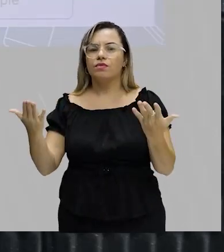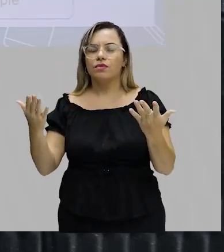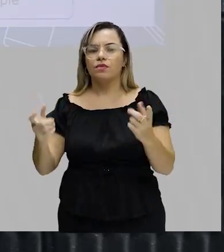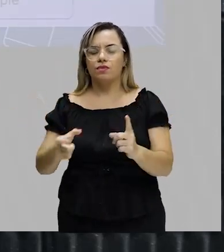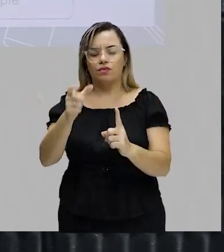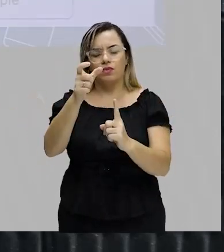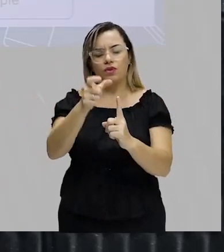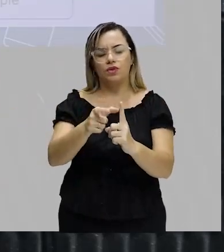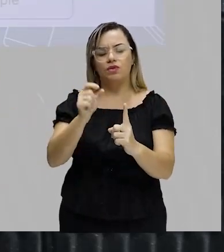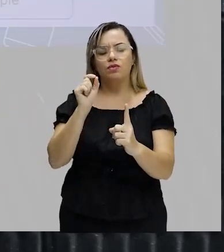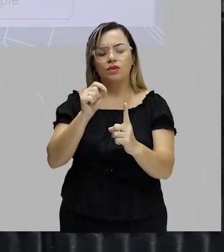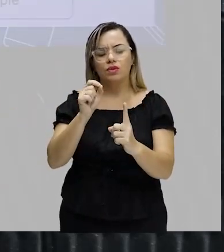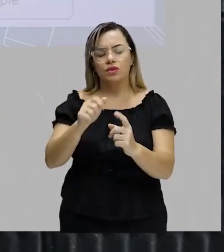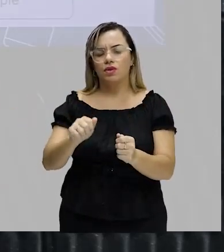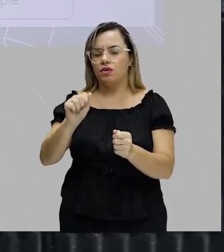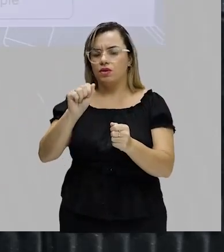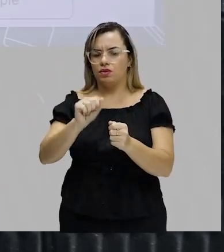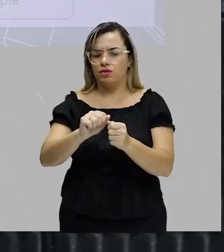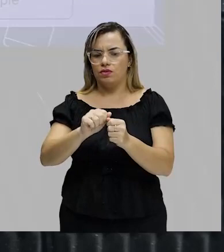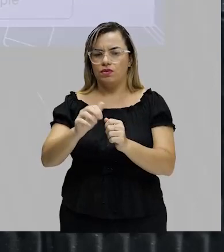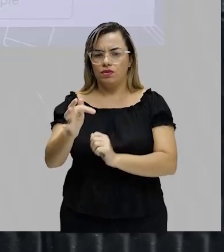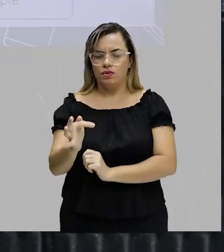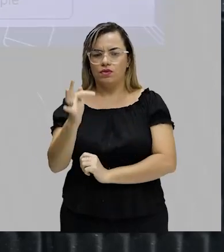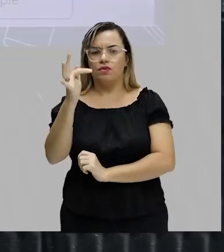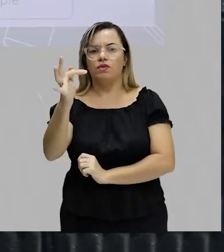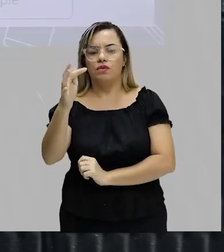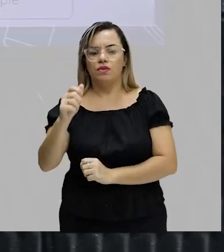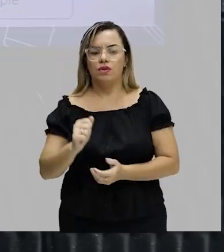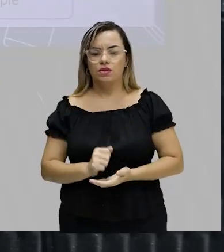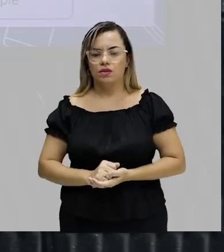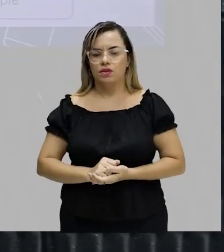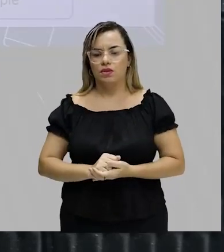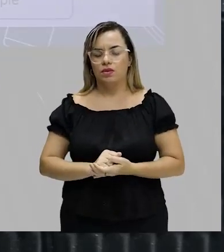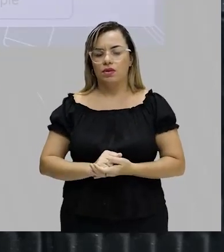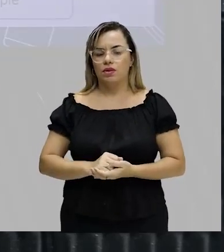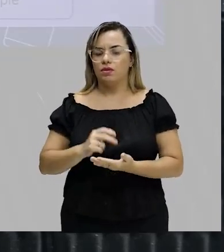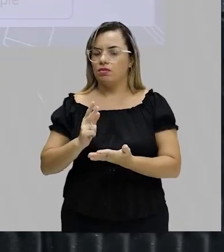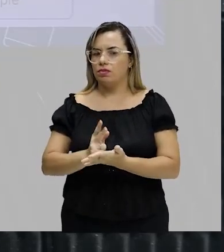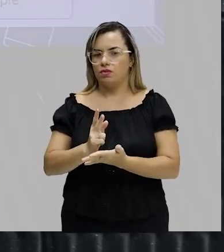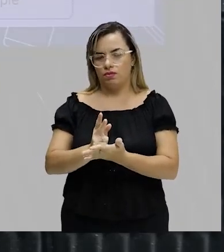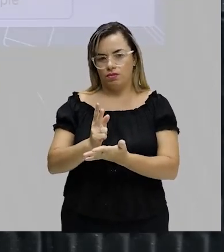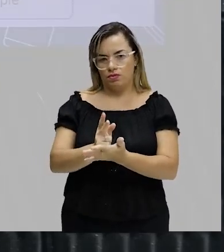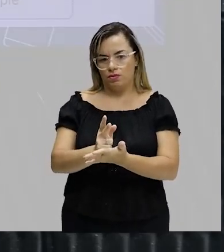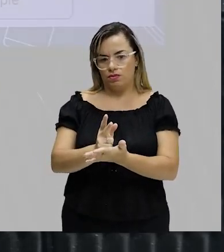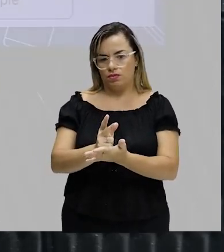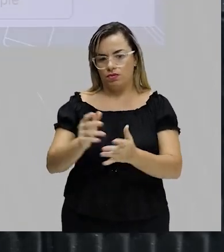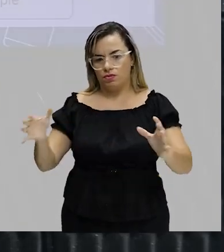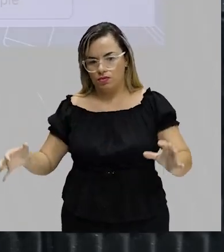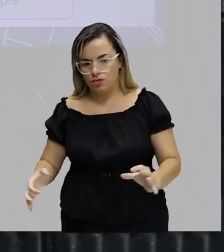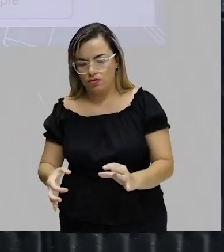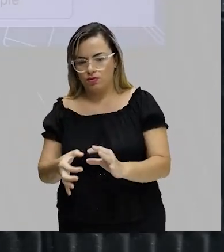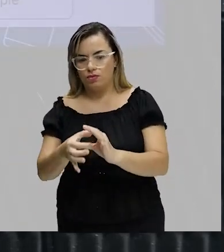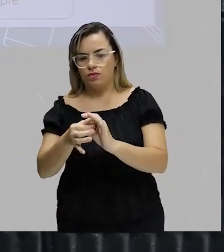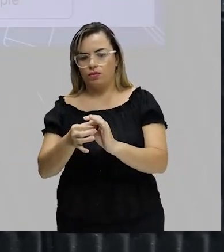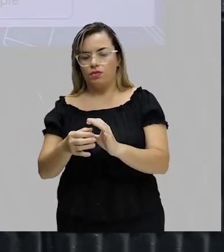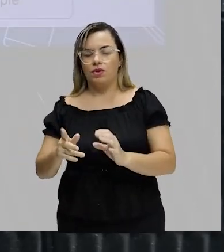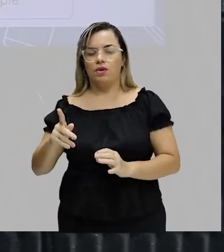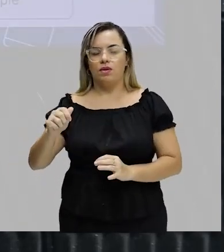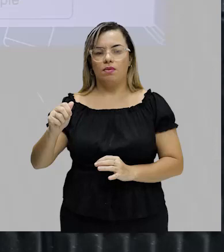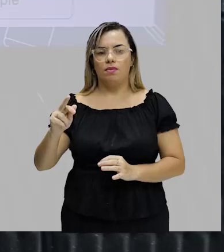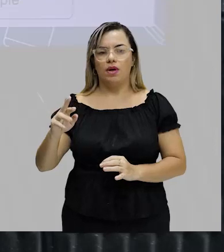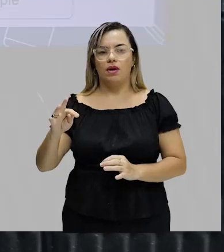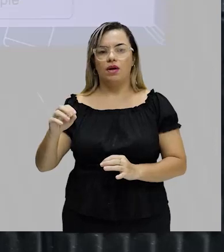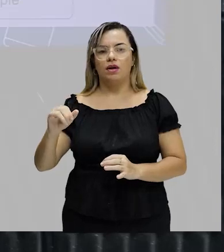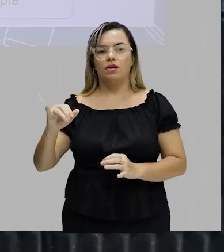sujeito está executando ou aquele sujeito pretende executar. E ele sempre vai ser conjugado no particípio